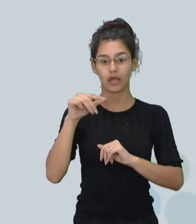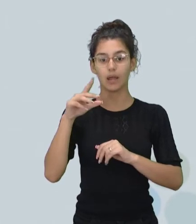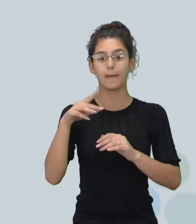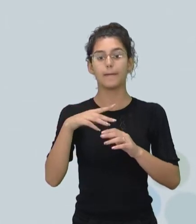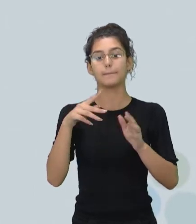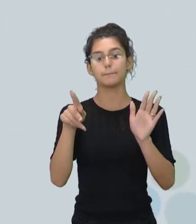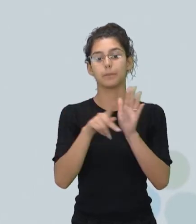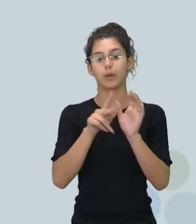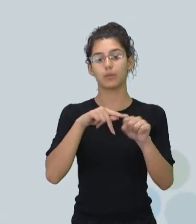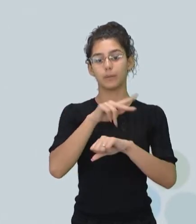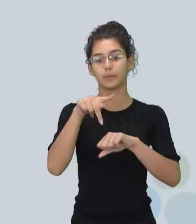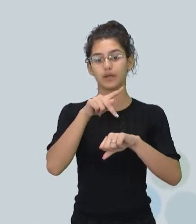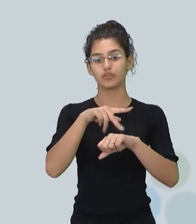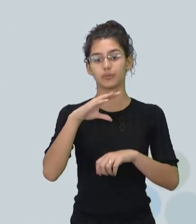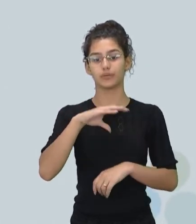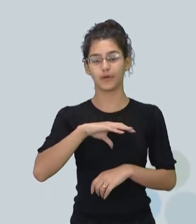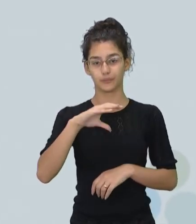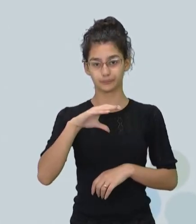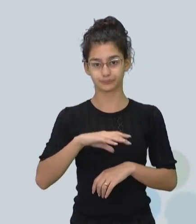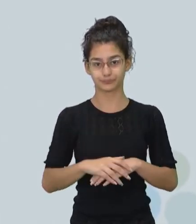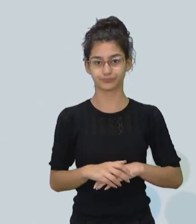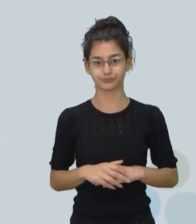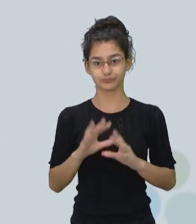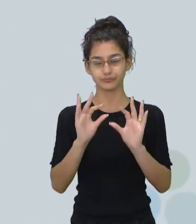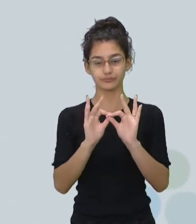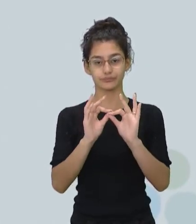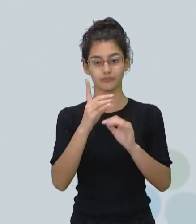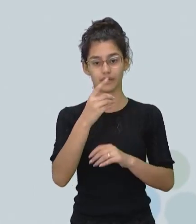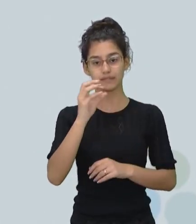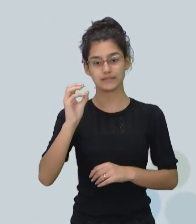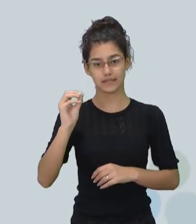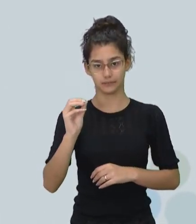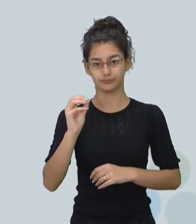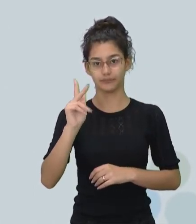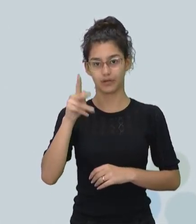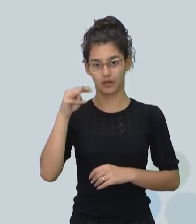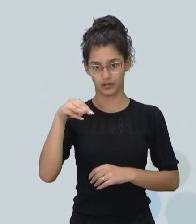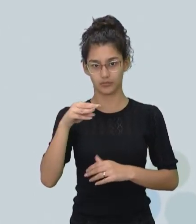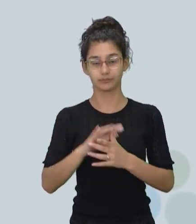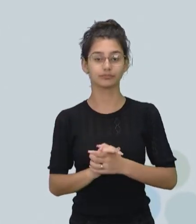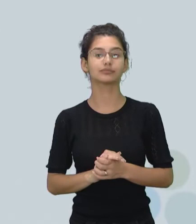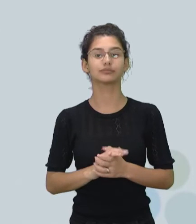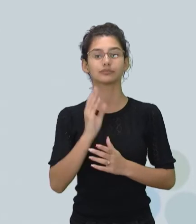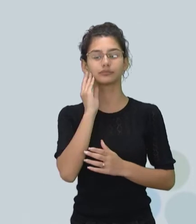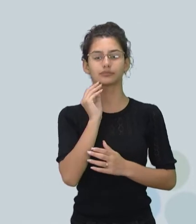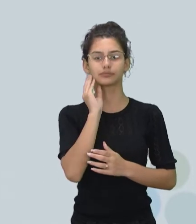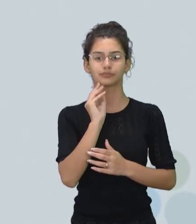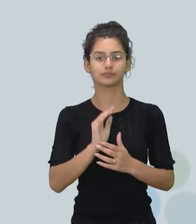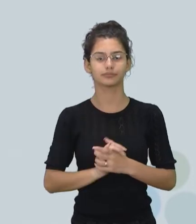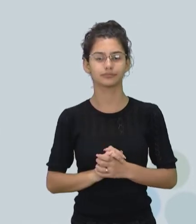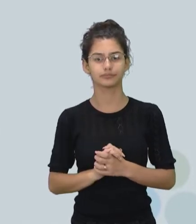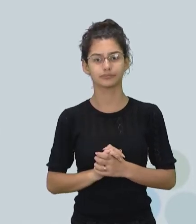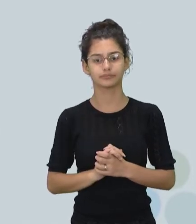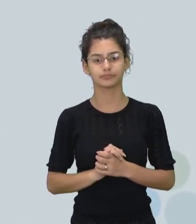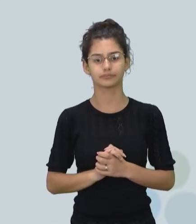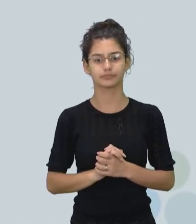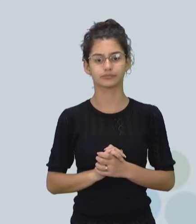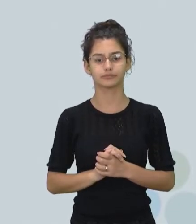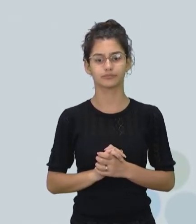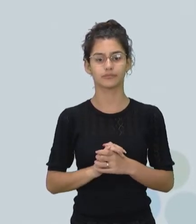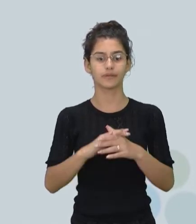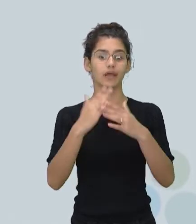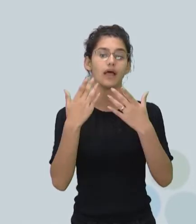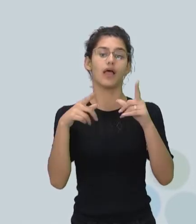Portugal, certo? As 100 léguas da ilha de Cabo Verde. O restante aqui, né, o que tivesse, ia